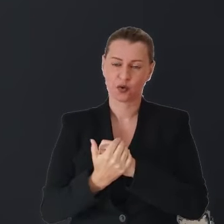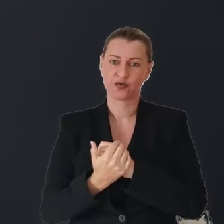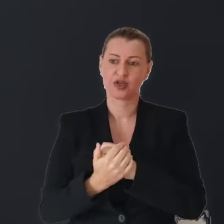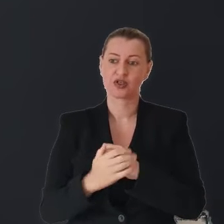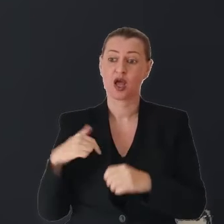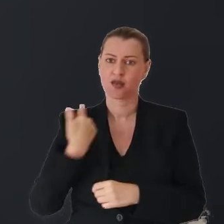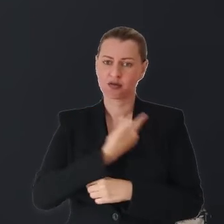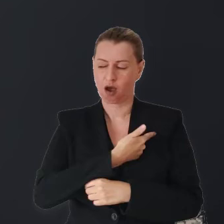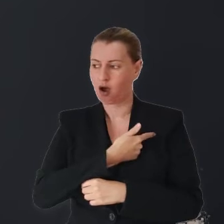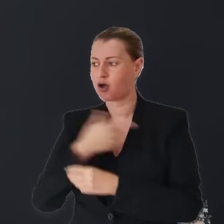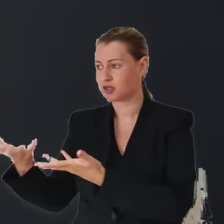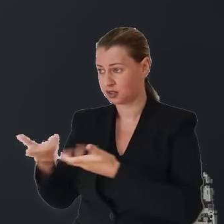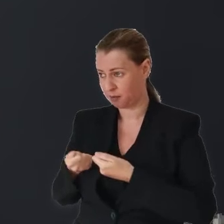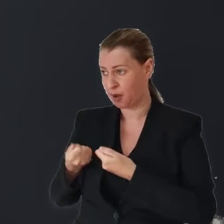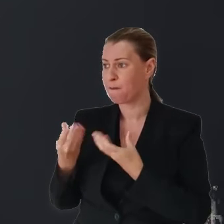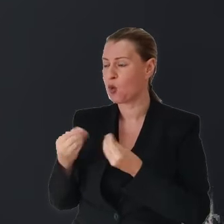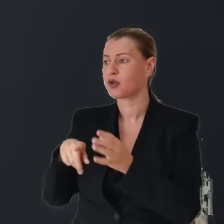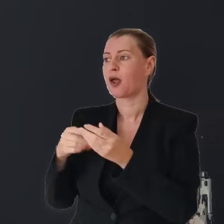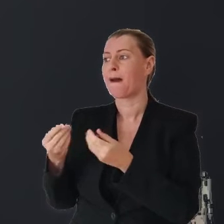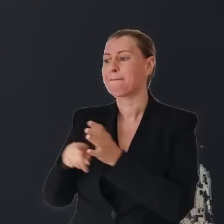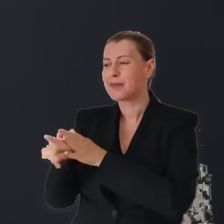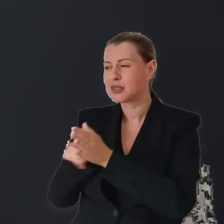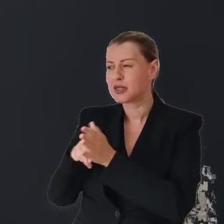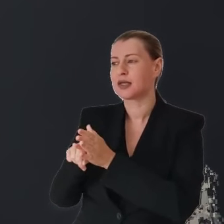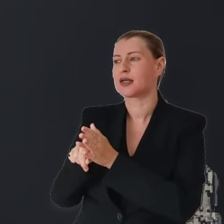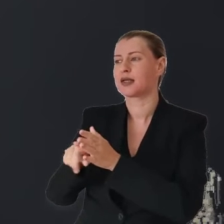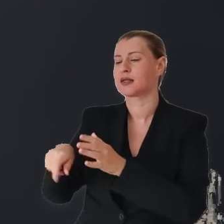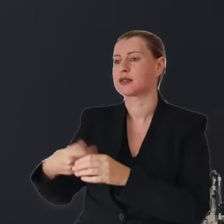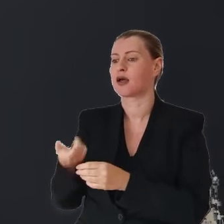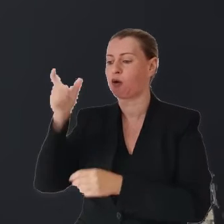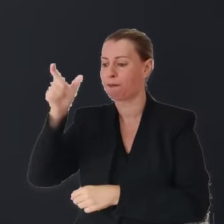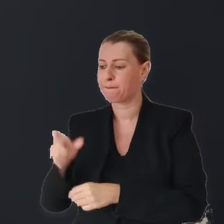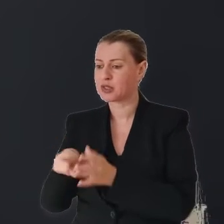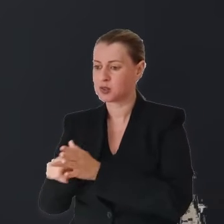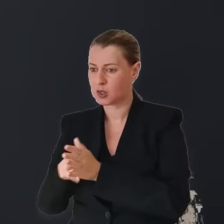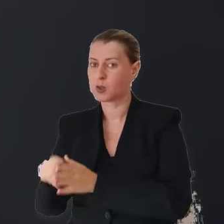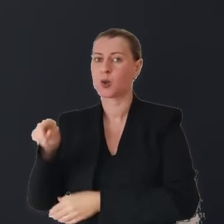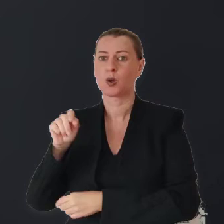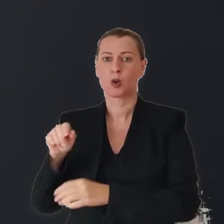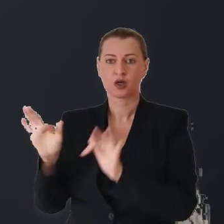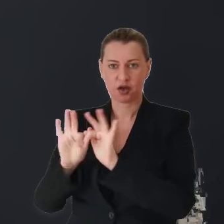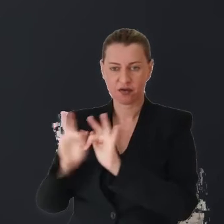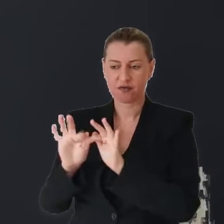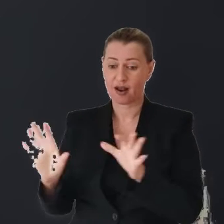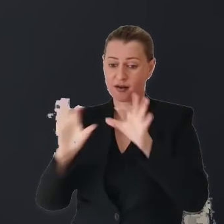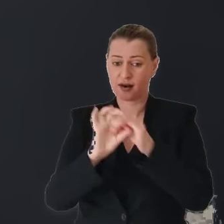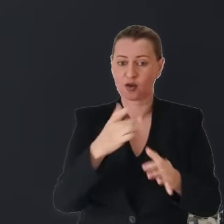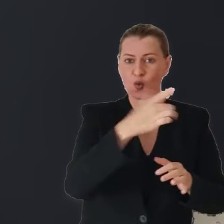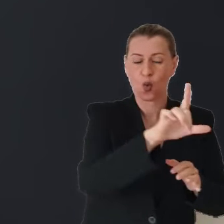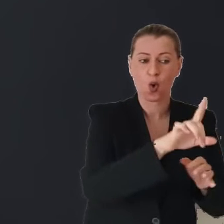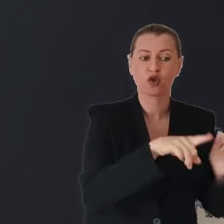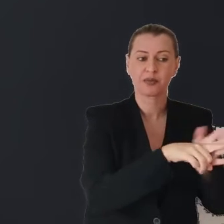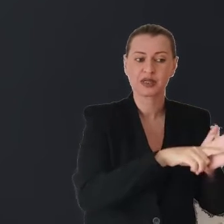A gente recebeu grandes pesquisas com pesquisadores da universidade linkados com outros pesquisadores de outras